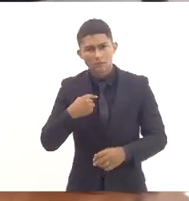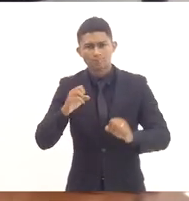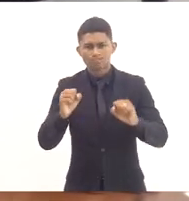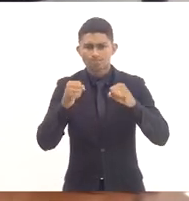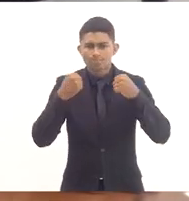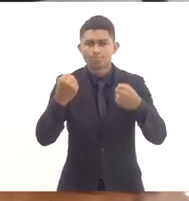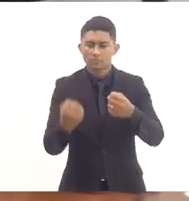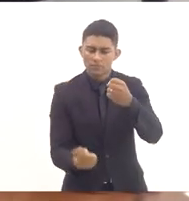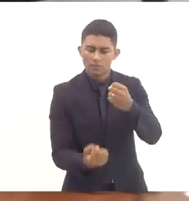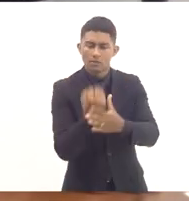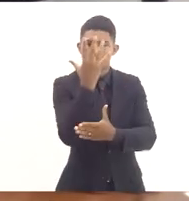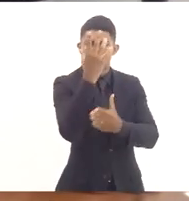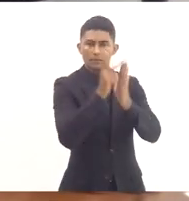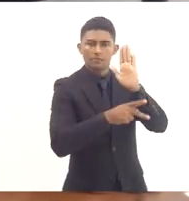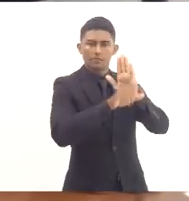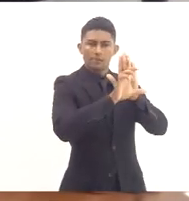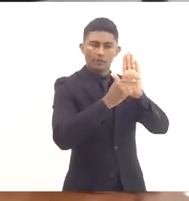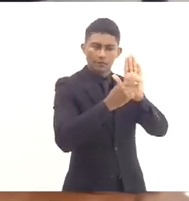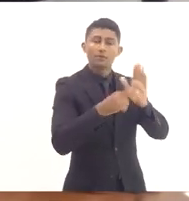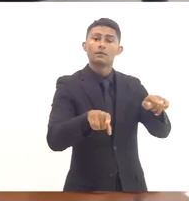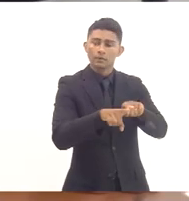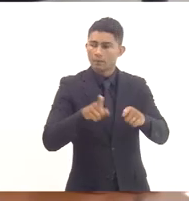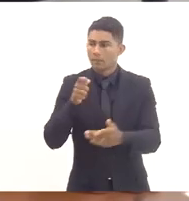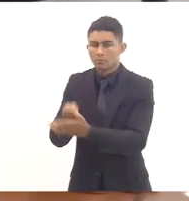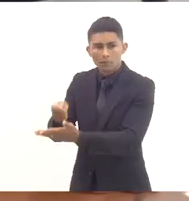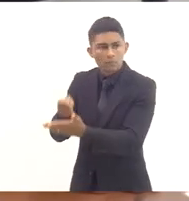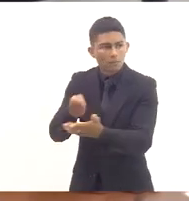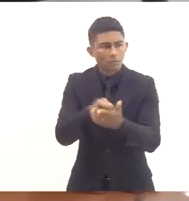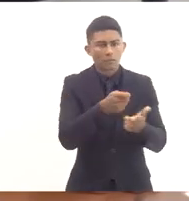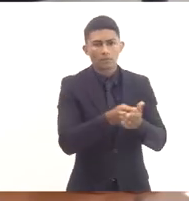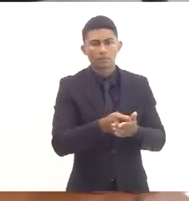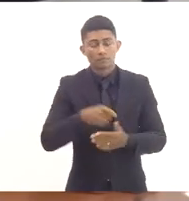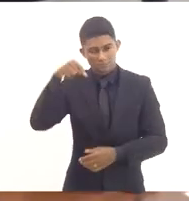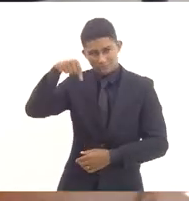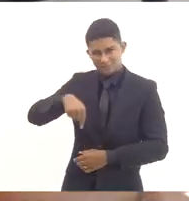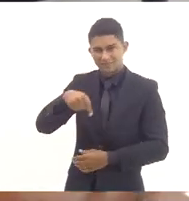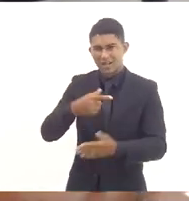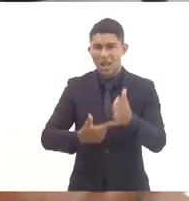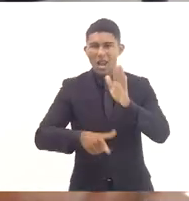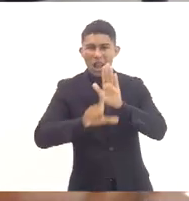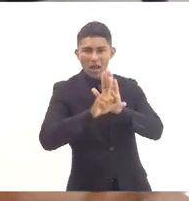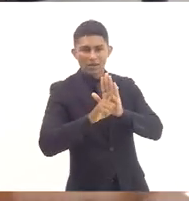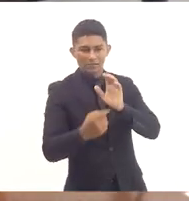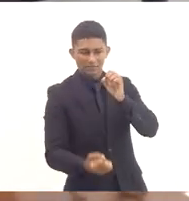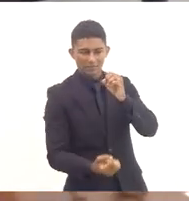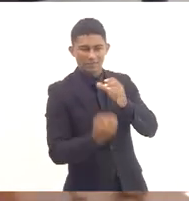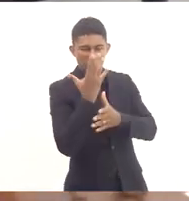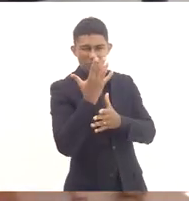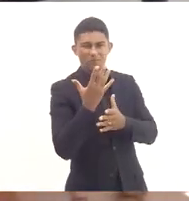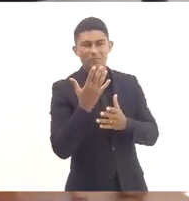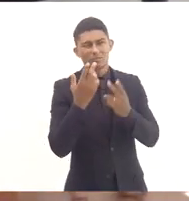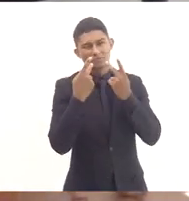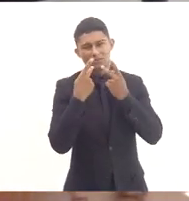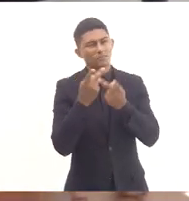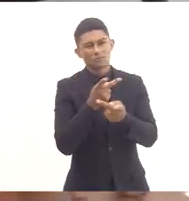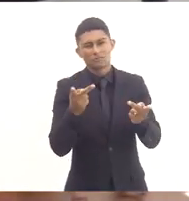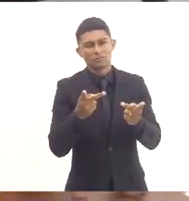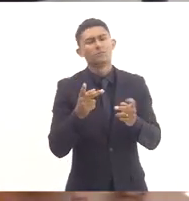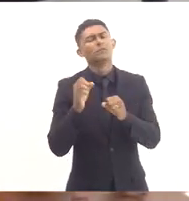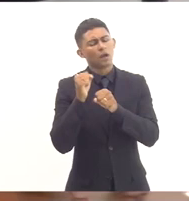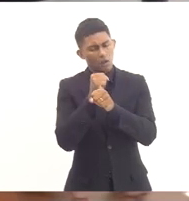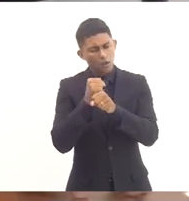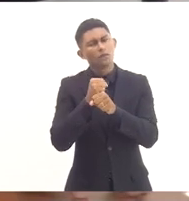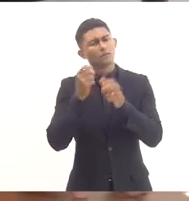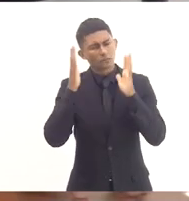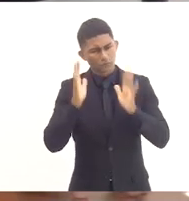criado o projeto de lei Mas também temos cobrado eu não vou falar aqui as leis que a gente criou ao longo desses anos é